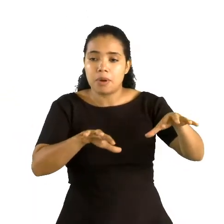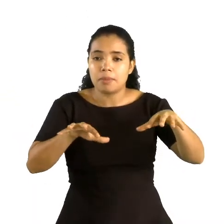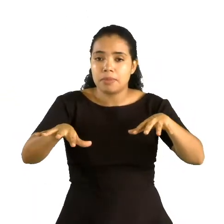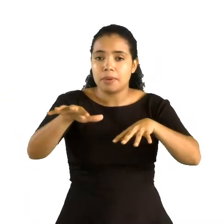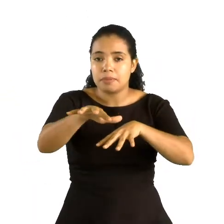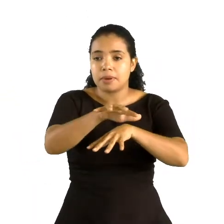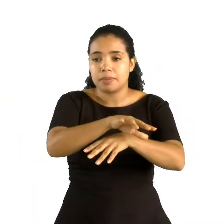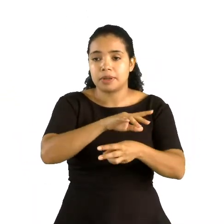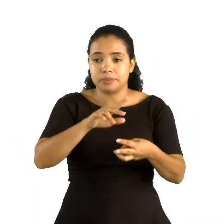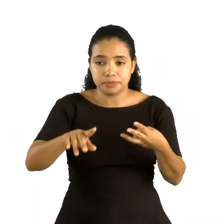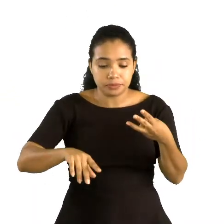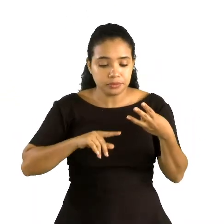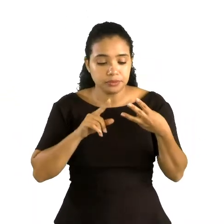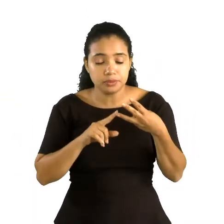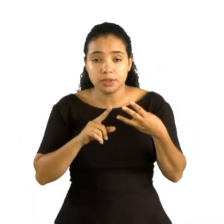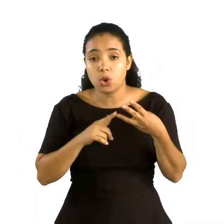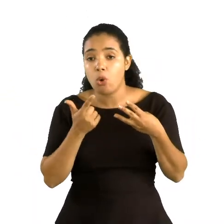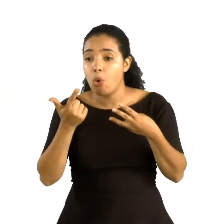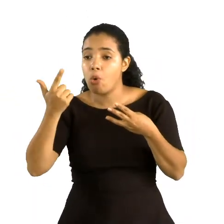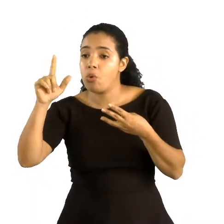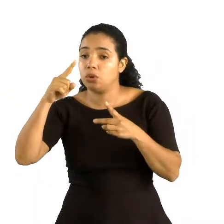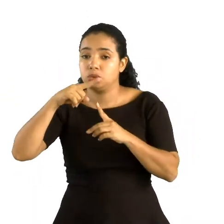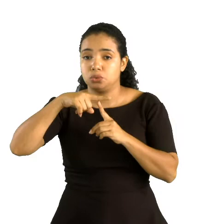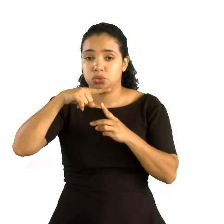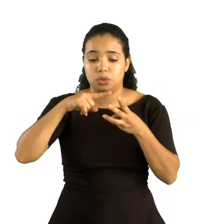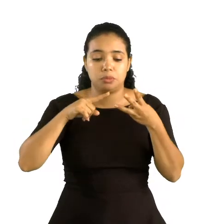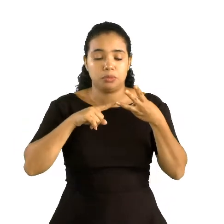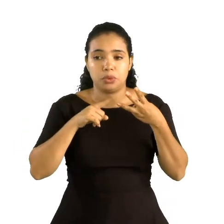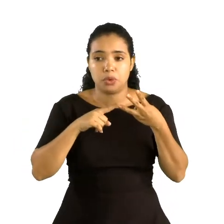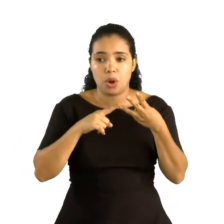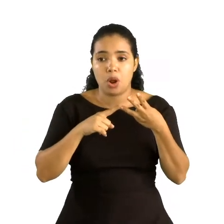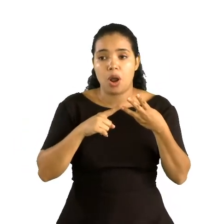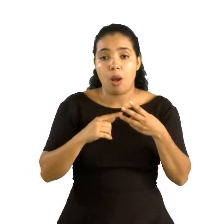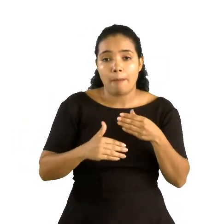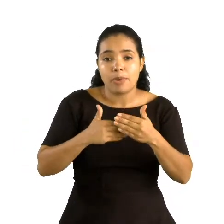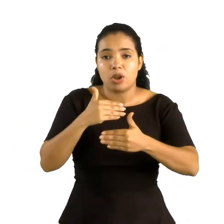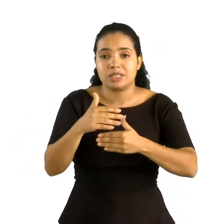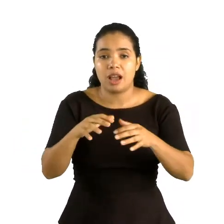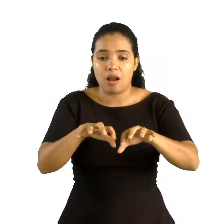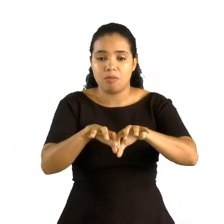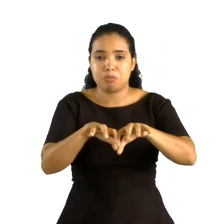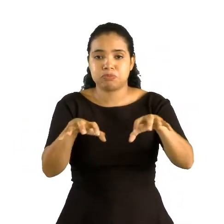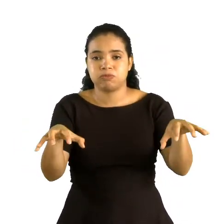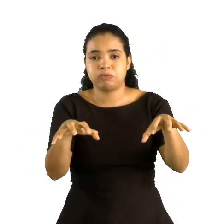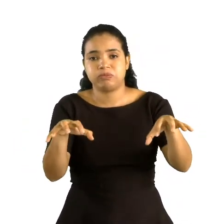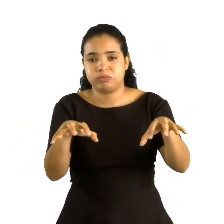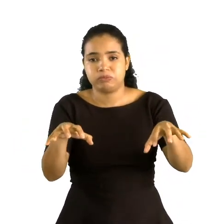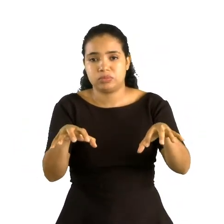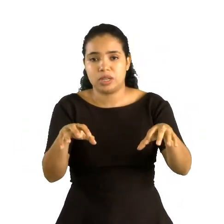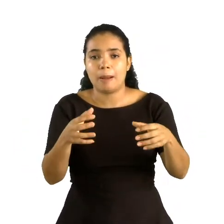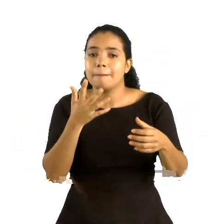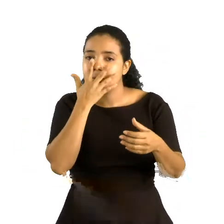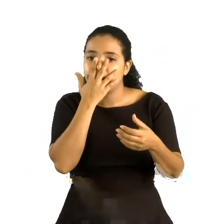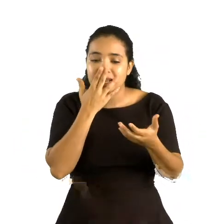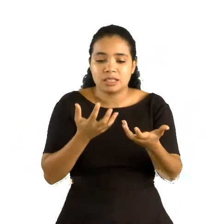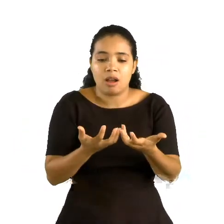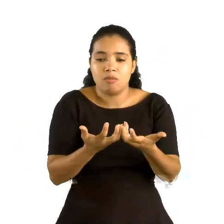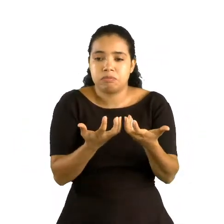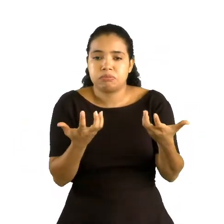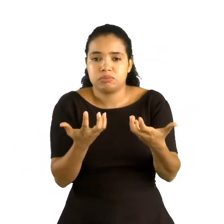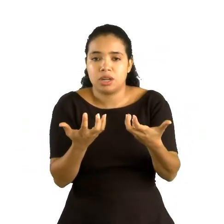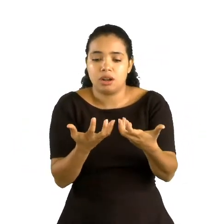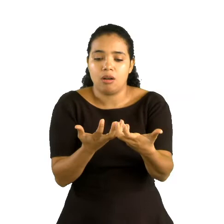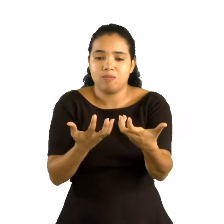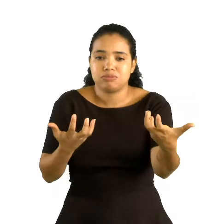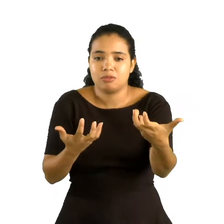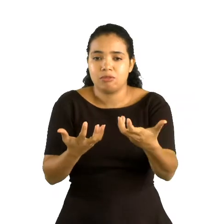Aí, outro tipo de degradação que nós temos é a erosão, são processos de erosão. Por que acontece esse